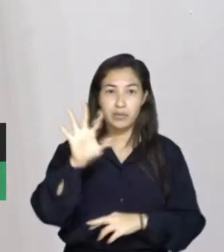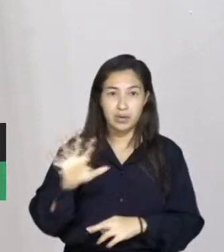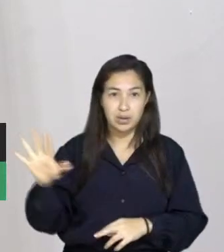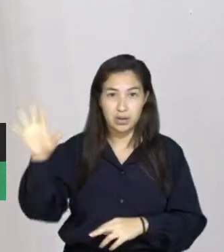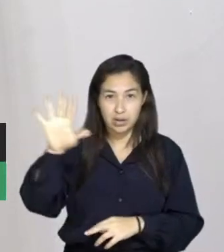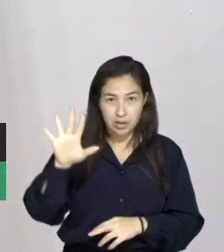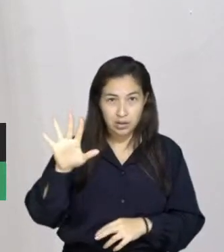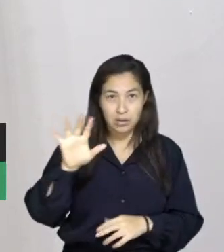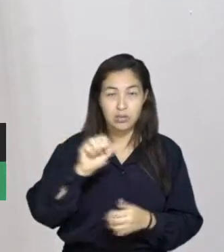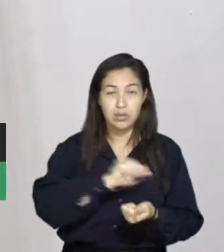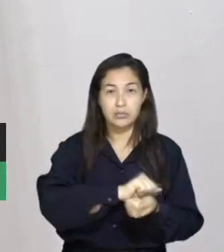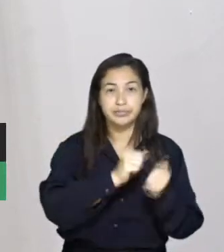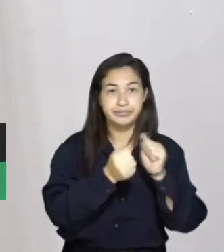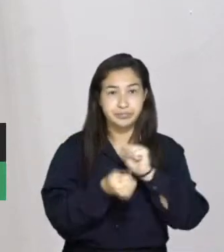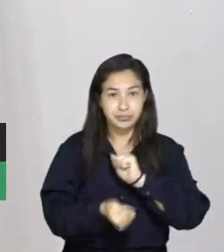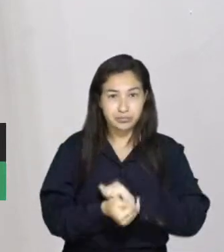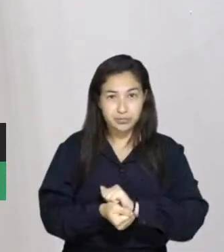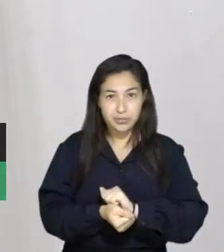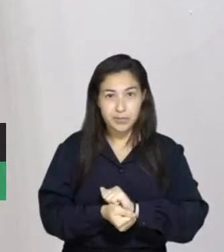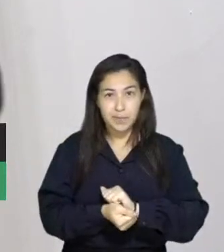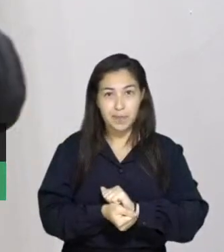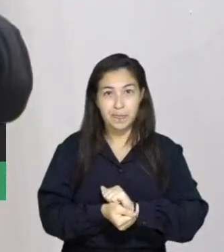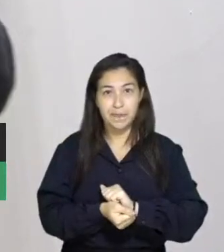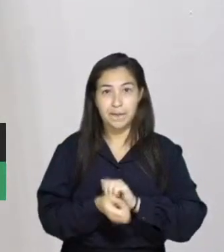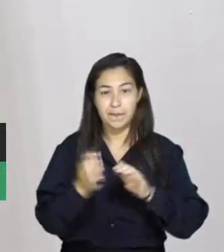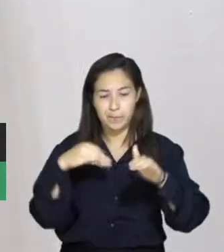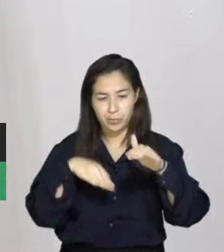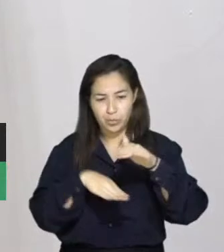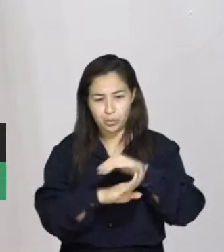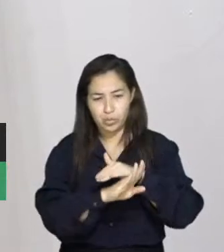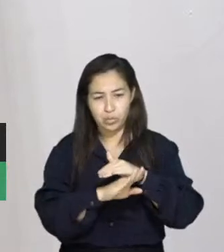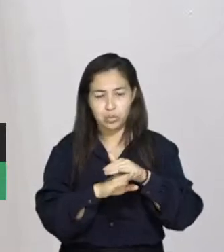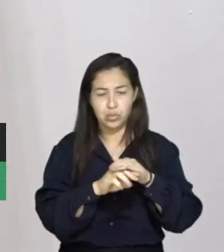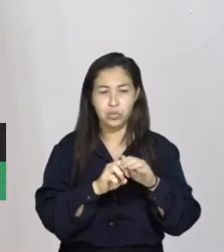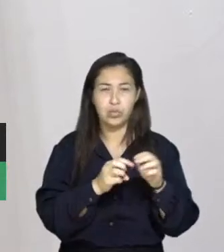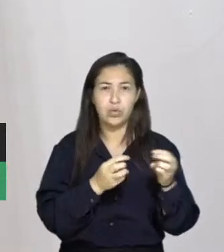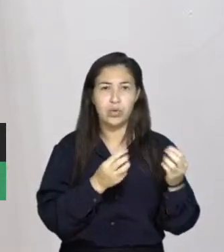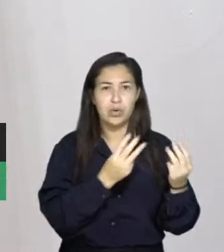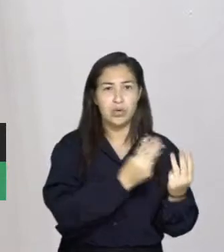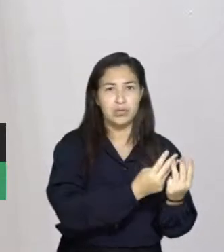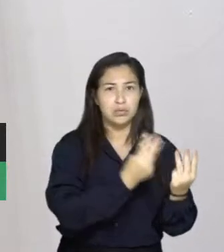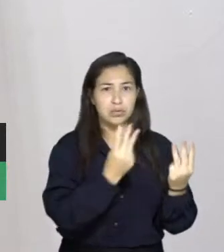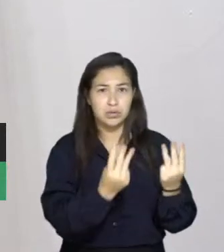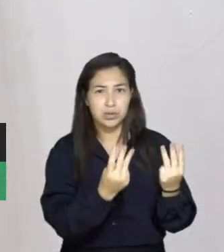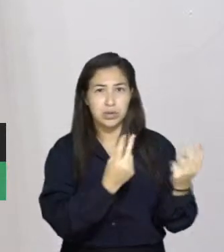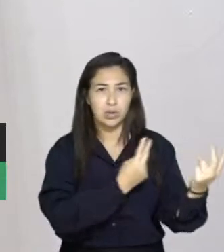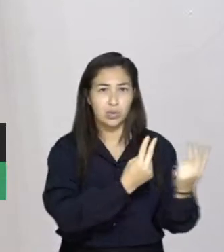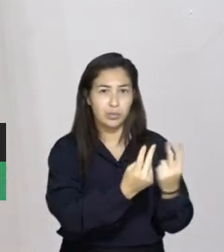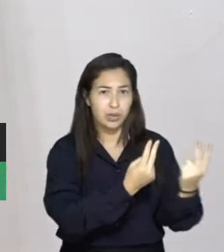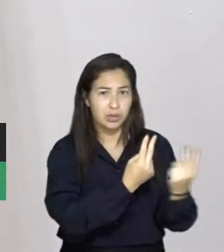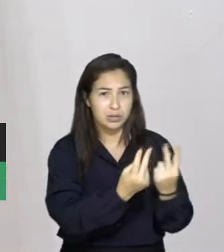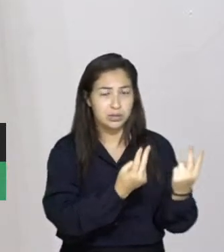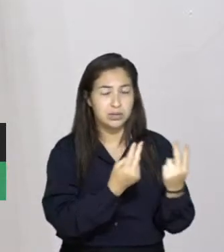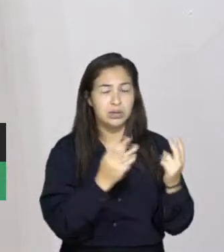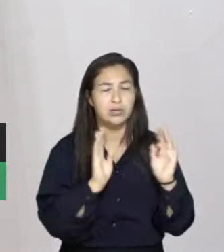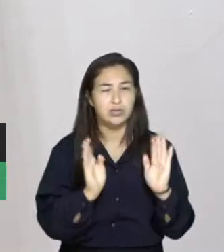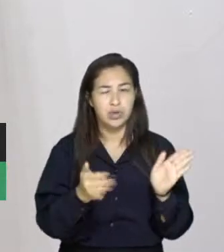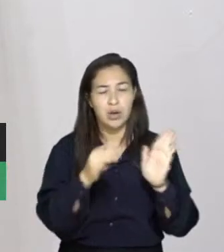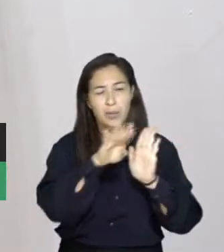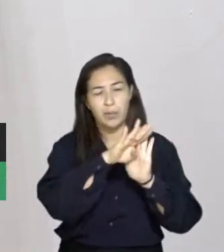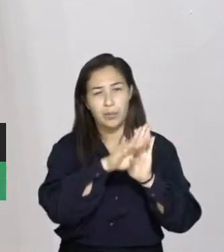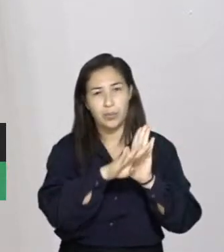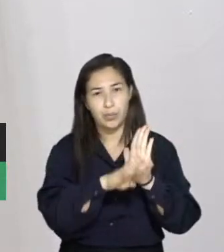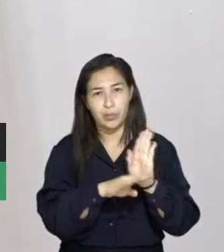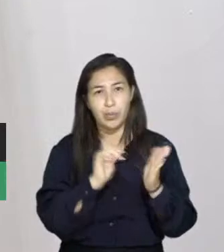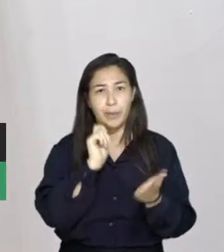os trevos, as rótulas, os viadutos, as terceiras faixas, as duplicações, já o cronograma de pagamento de